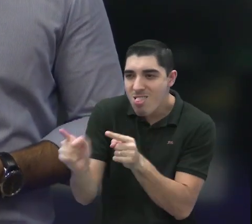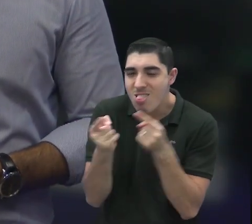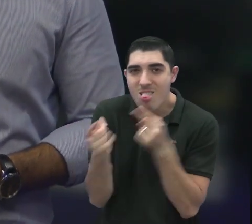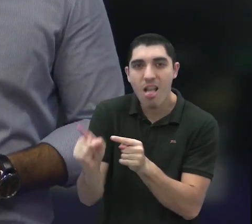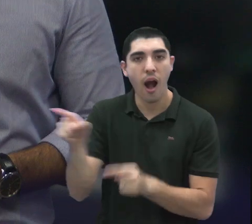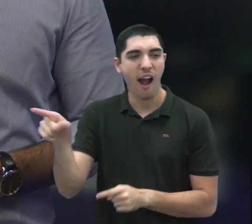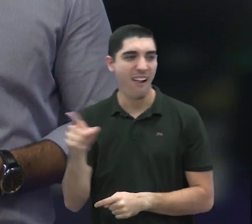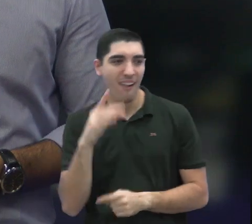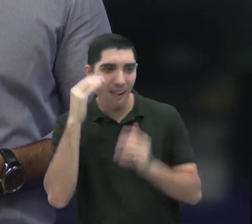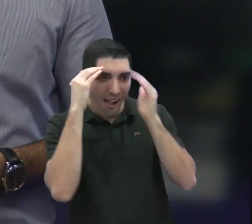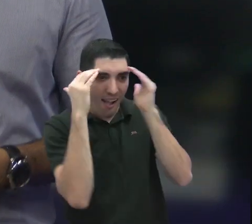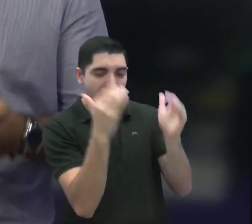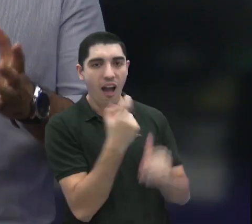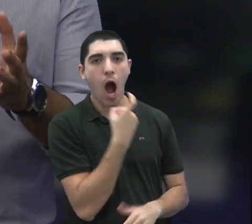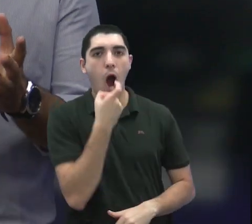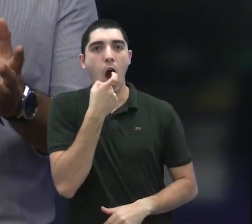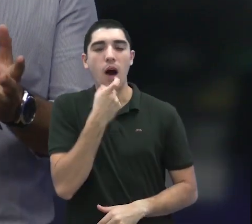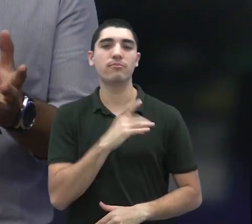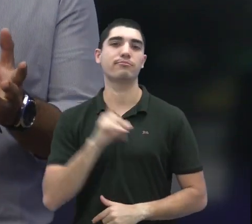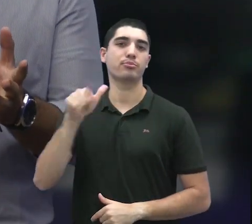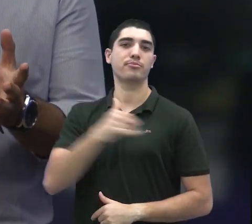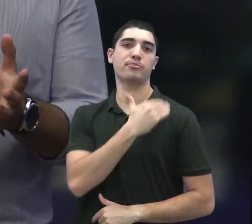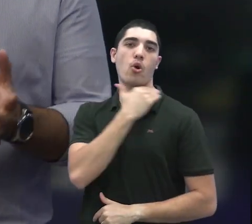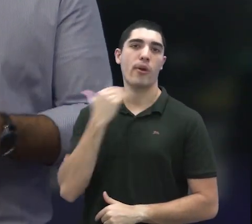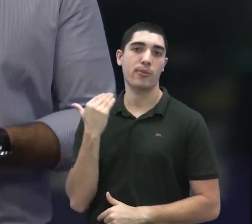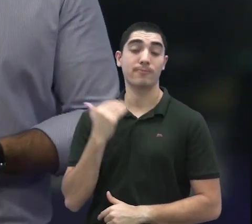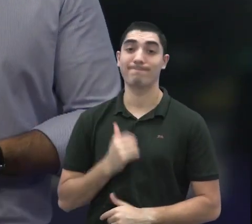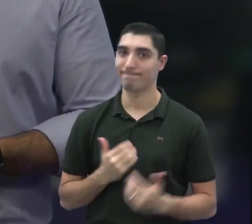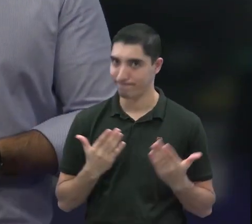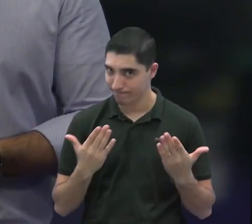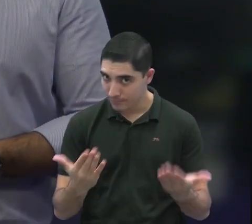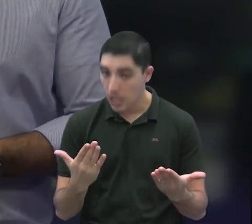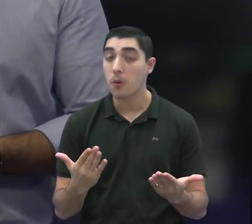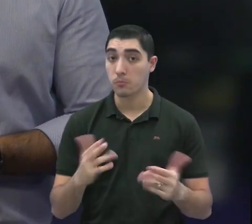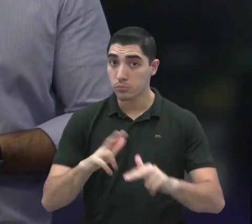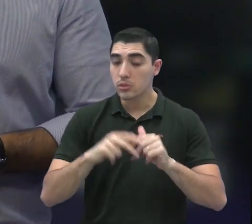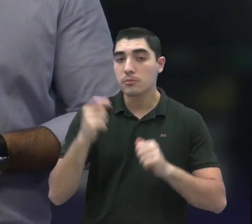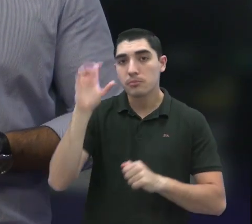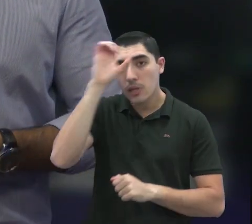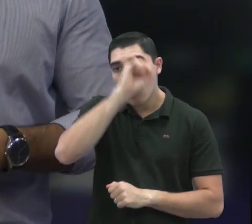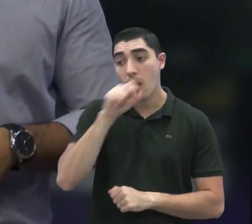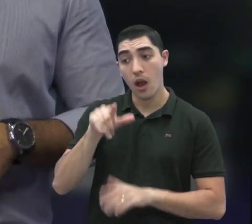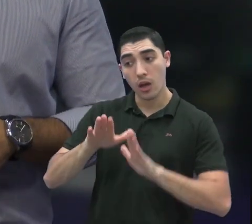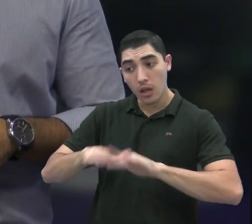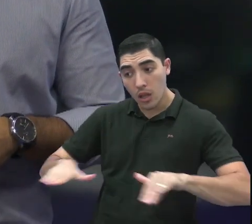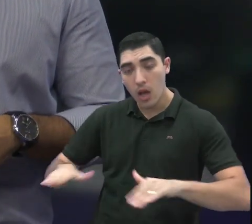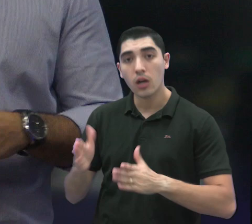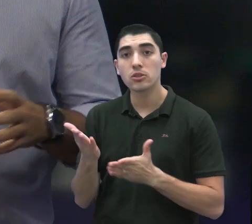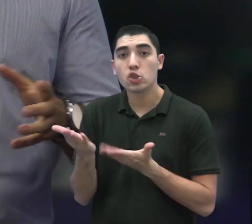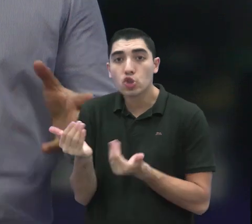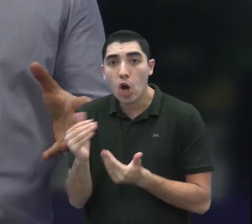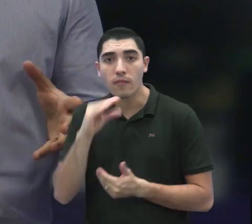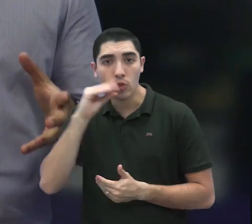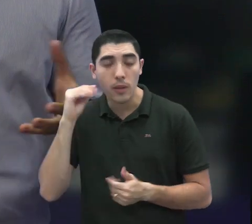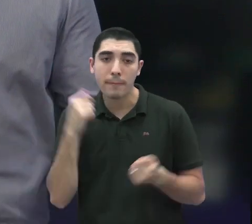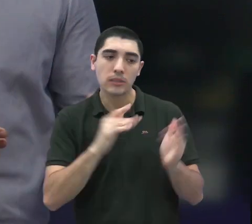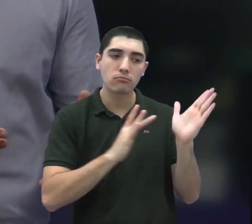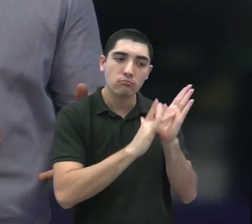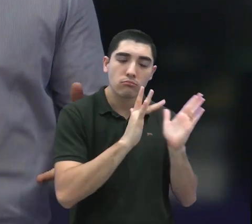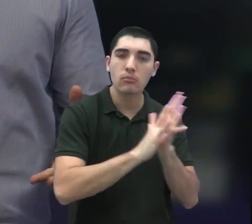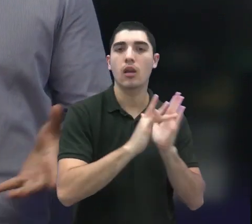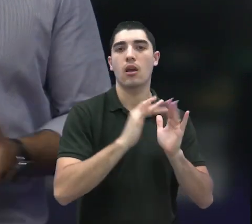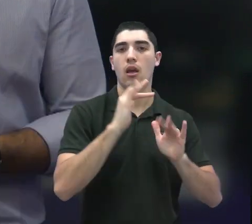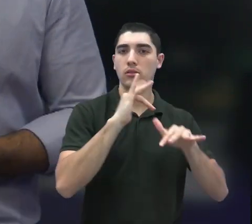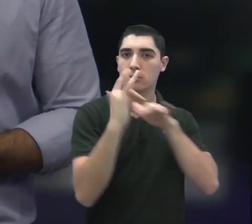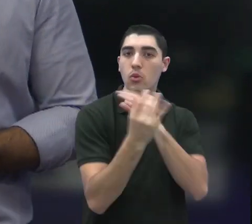um desafio na internet. Muito sério isso, né? Para nos ajudar a entender melhor sobre os limites do uso das redes pelos